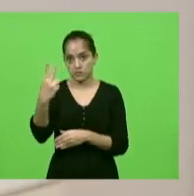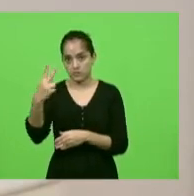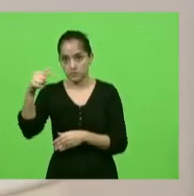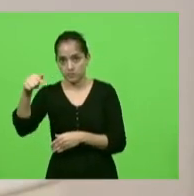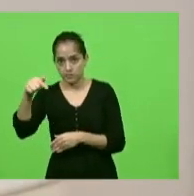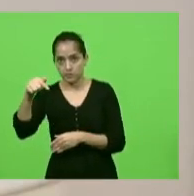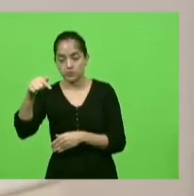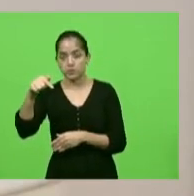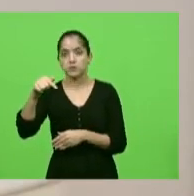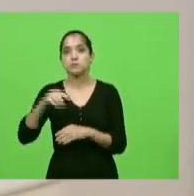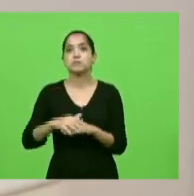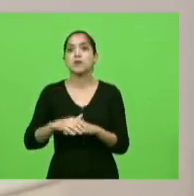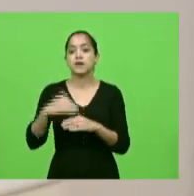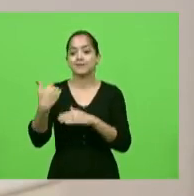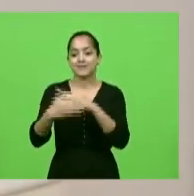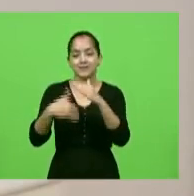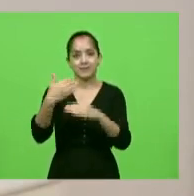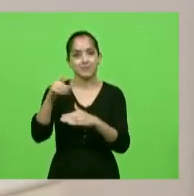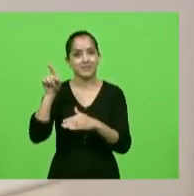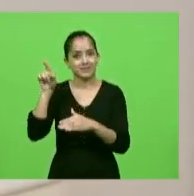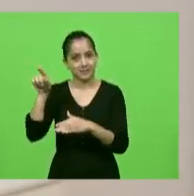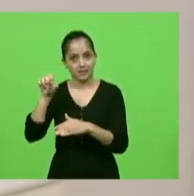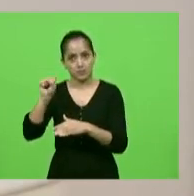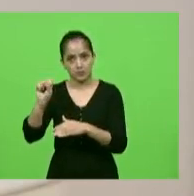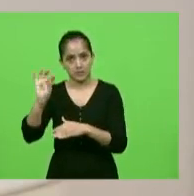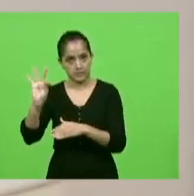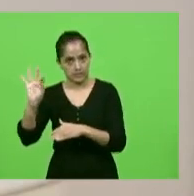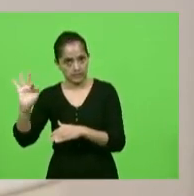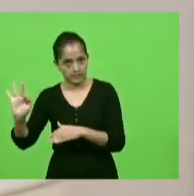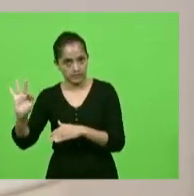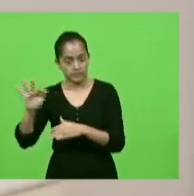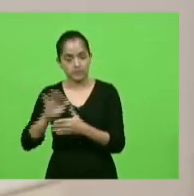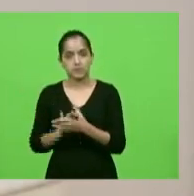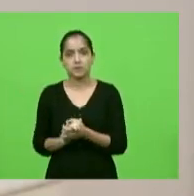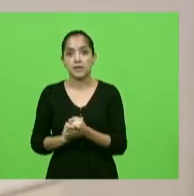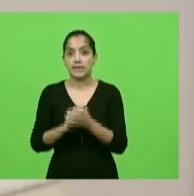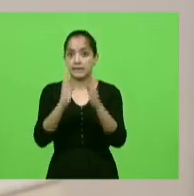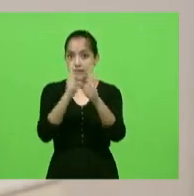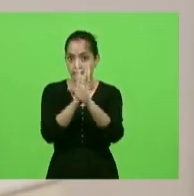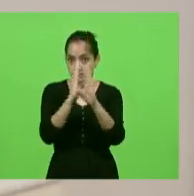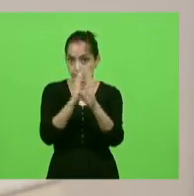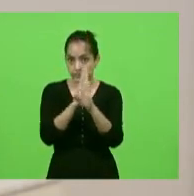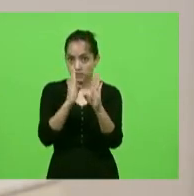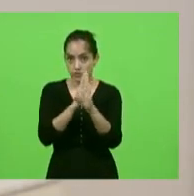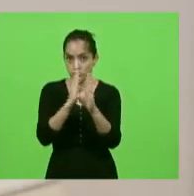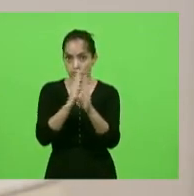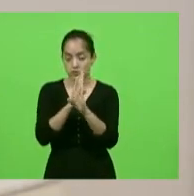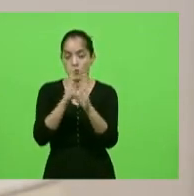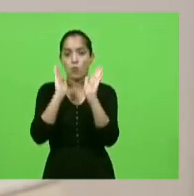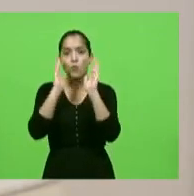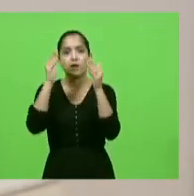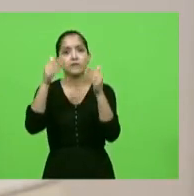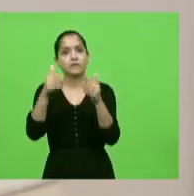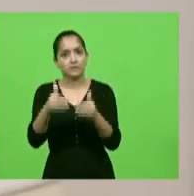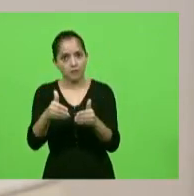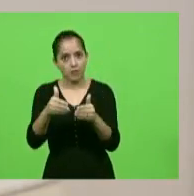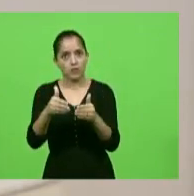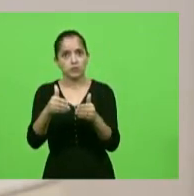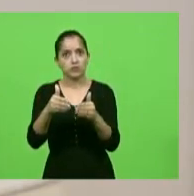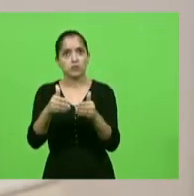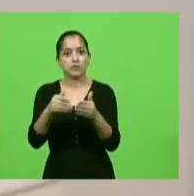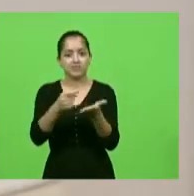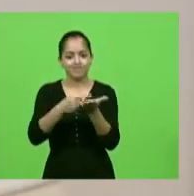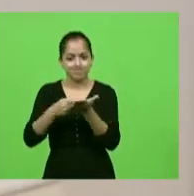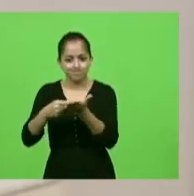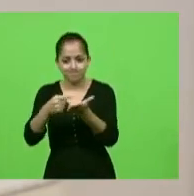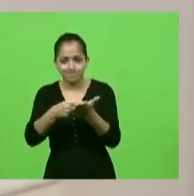1427/DF, que tramita no Superior Tribunal de Justiça. Nessas investigações, o enfoque é o eventual conluio e fraude